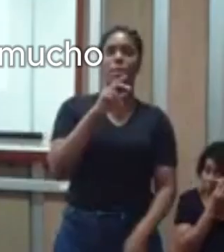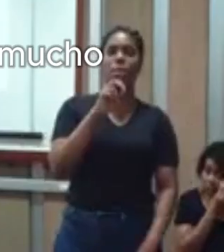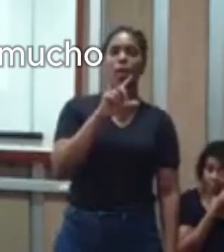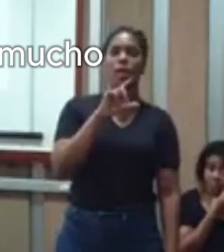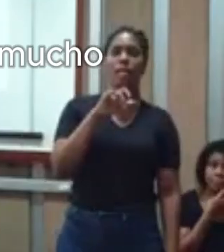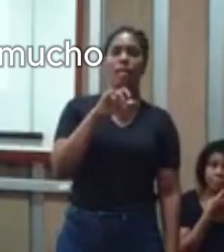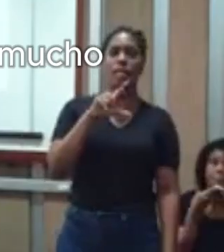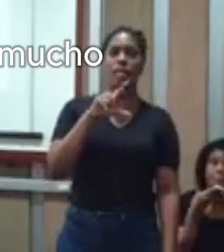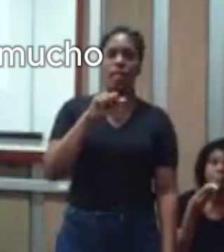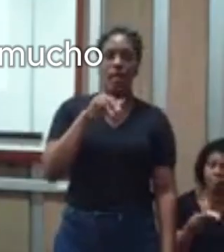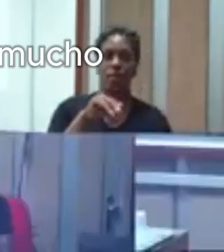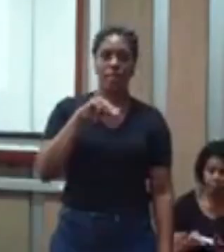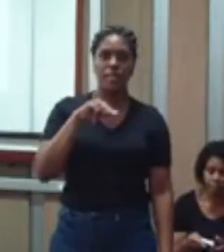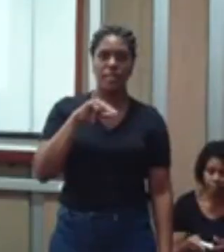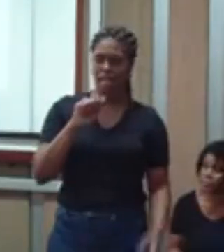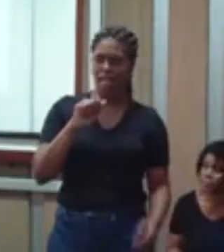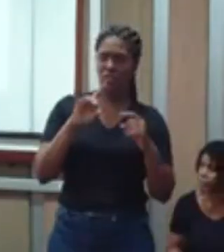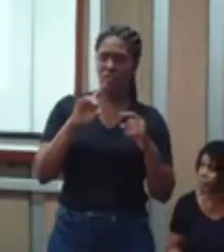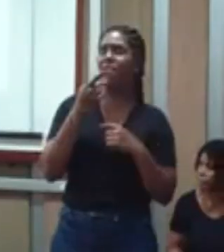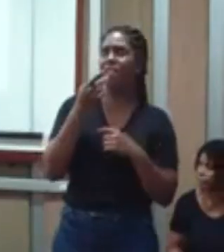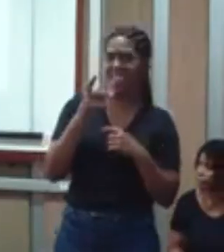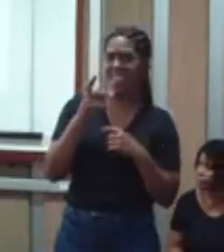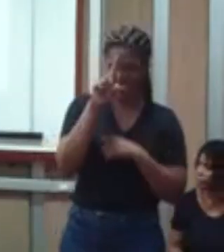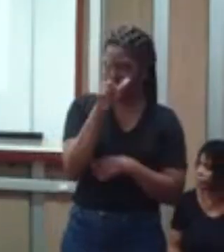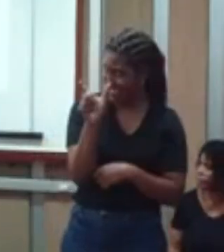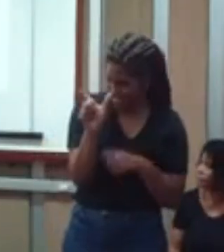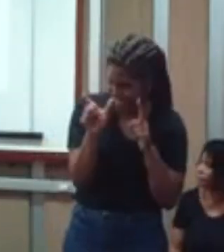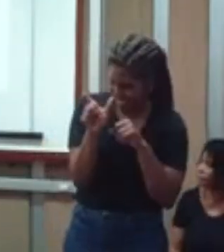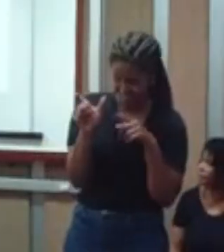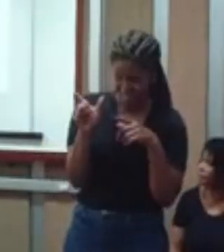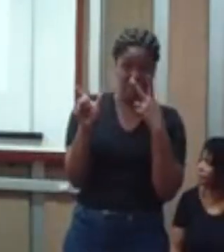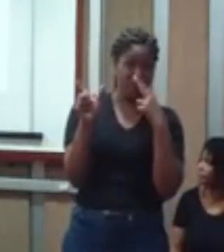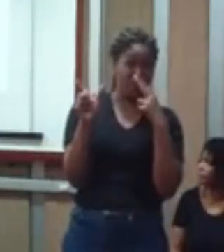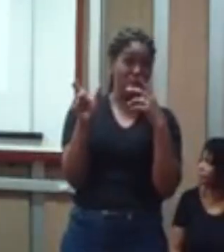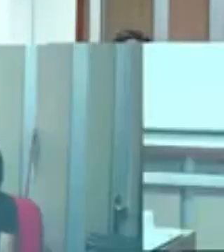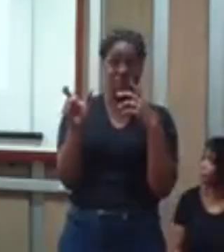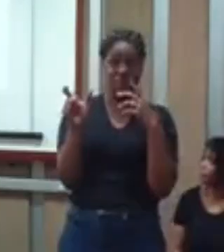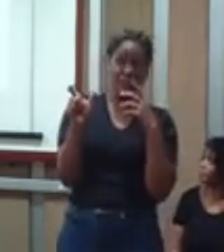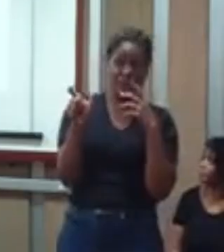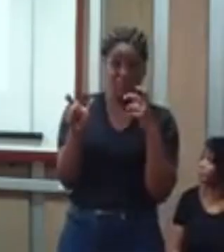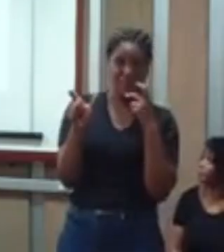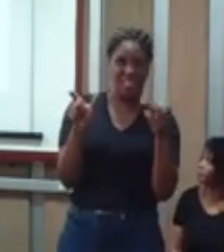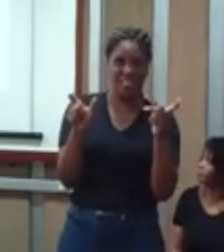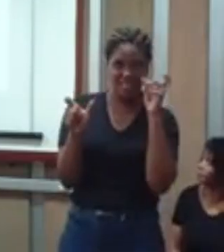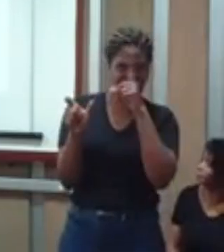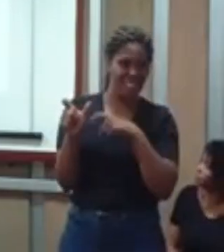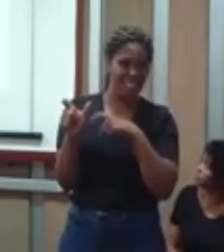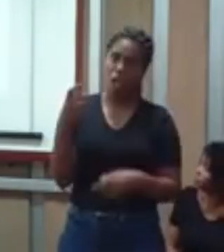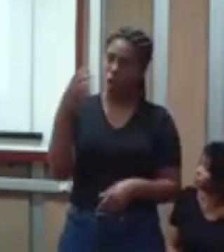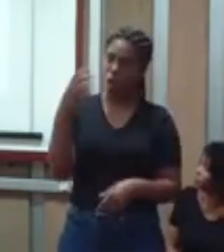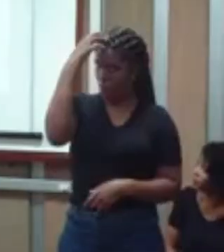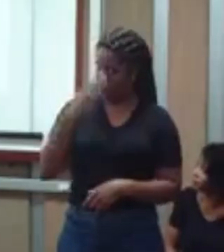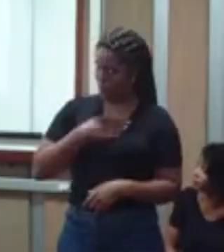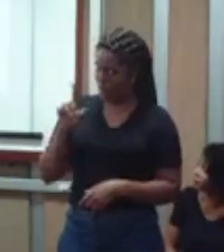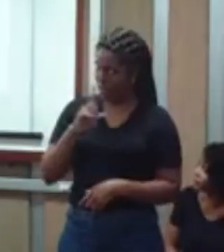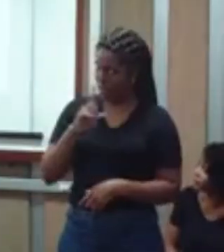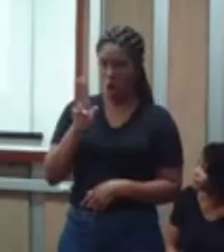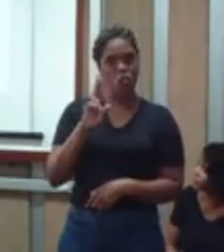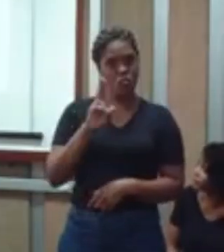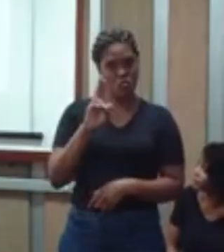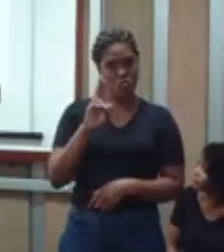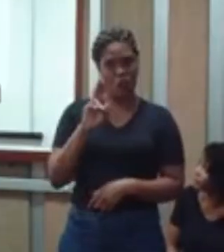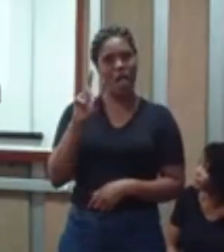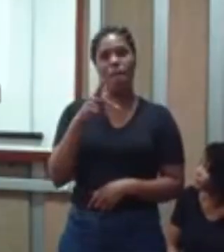realmente só para falar já é difícil, né? Então é um trava-língua. A culpa não é minha, esse nome não fui eu que dei, né? Foi um editor